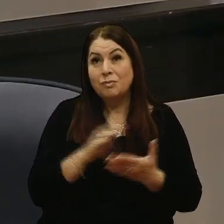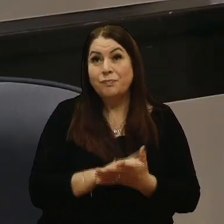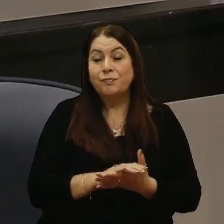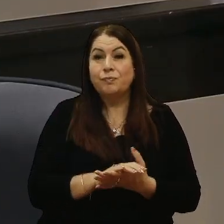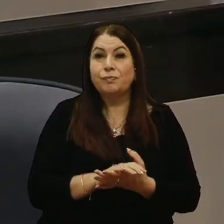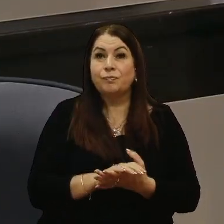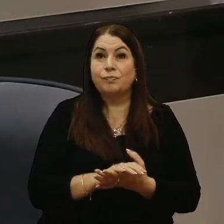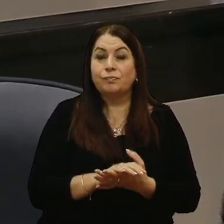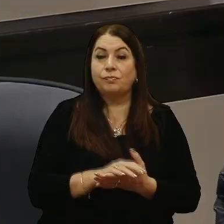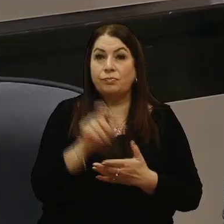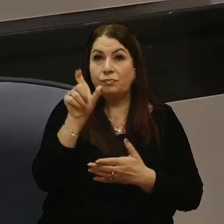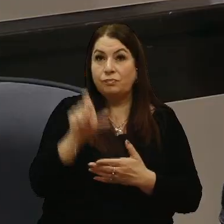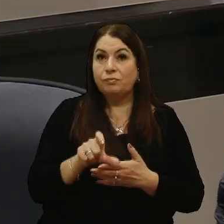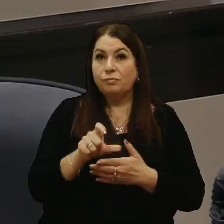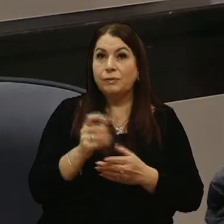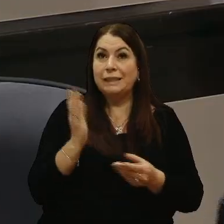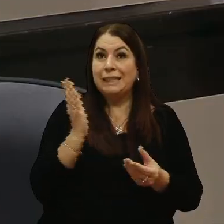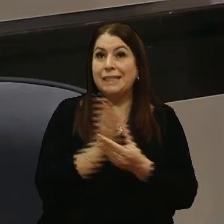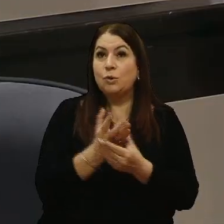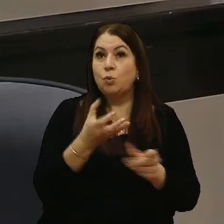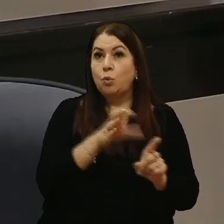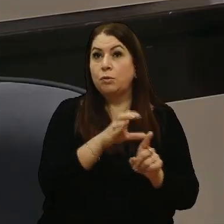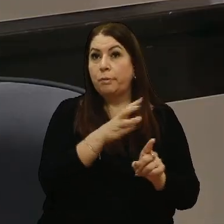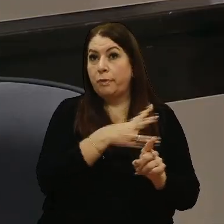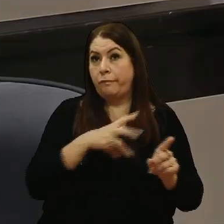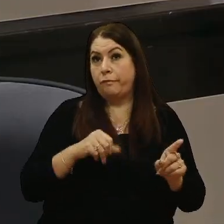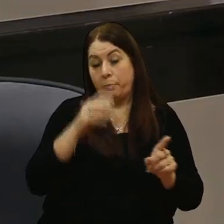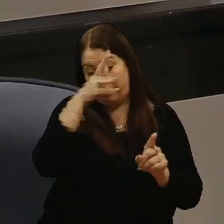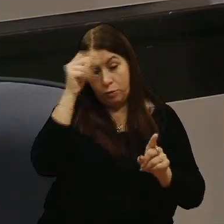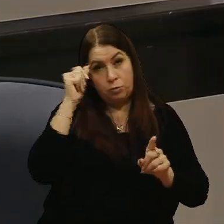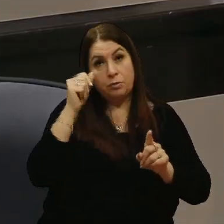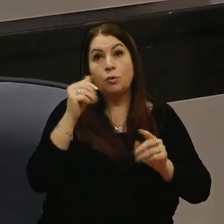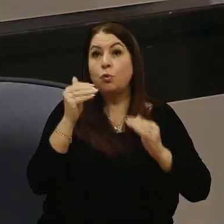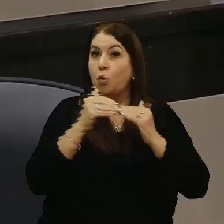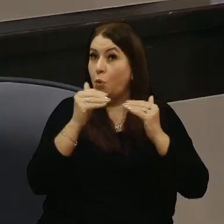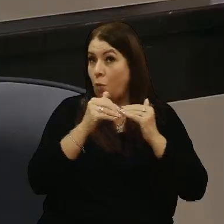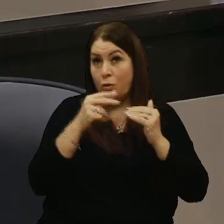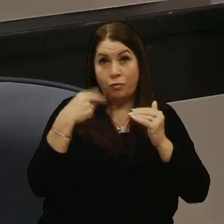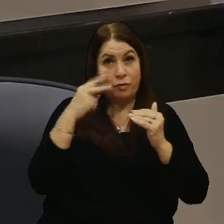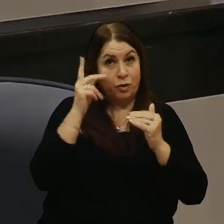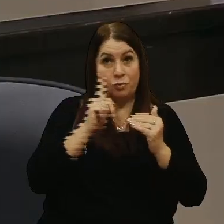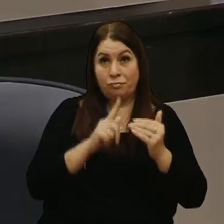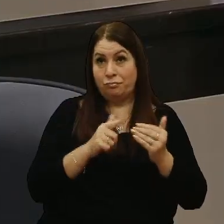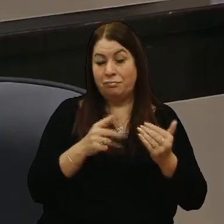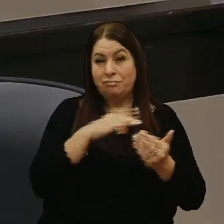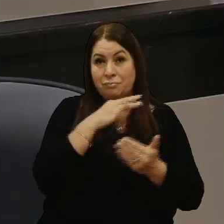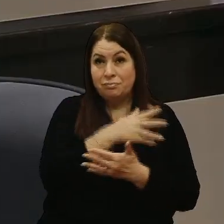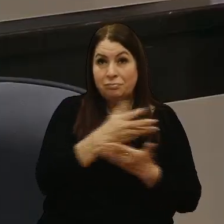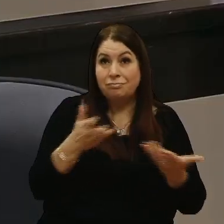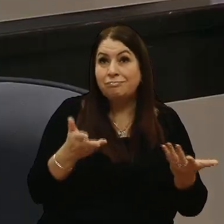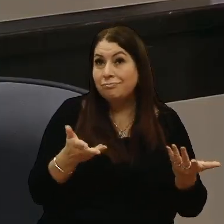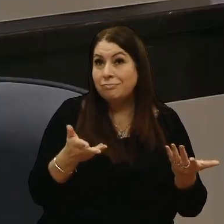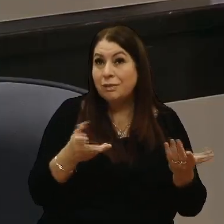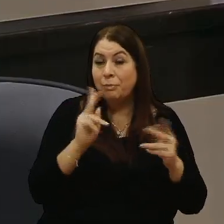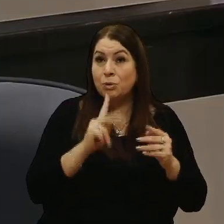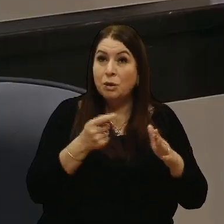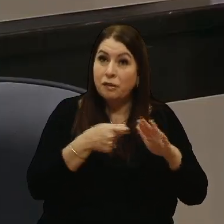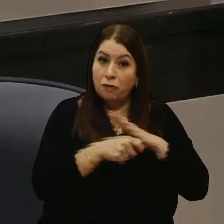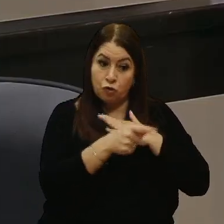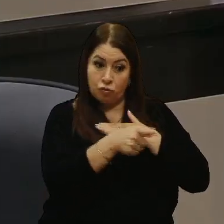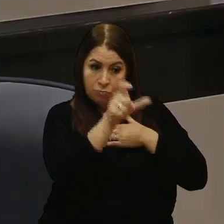questão da pessoa entrar com uma ação contra a prefeitura, eu concordo com o vereador Lucas aqui. Eu acho que fica ruim a pessoa investir,